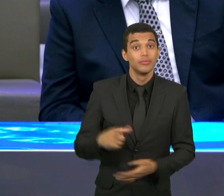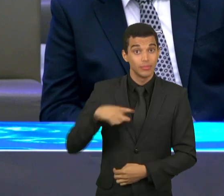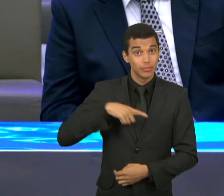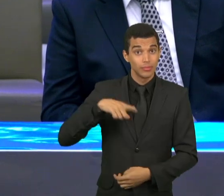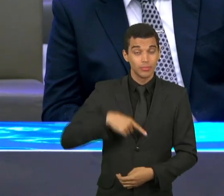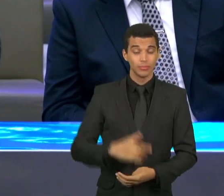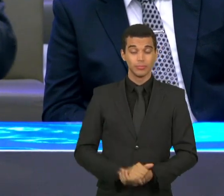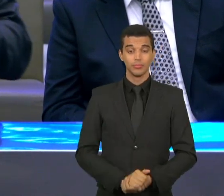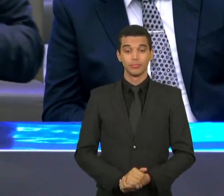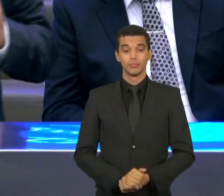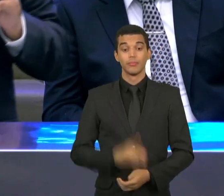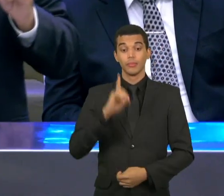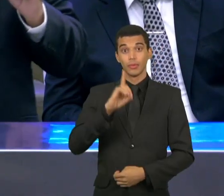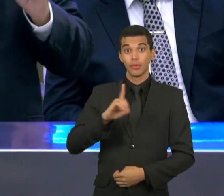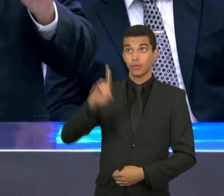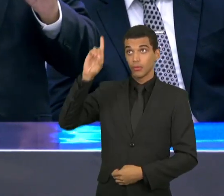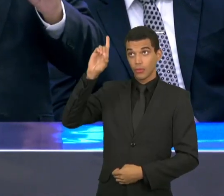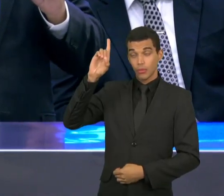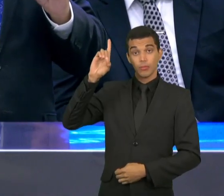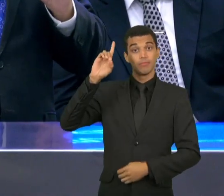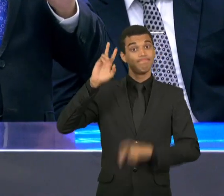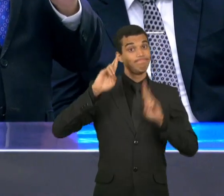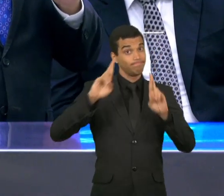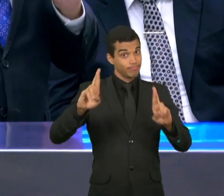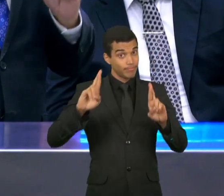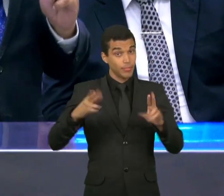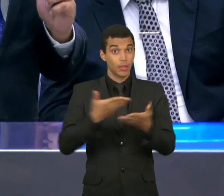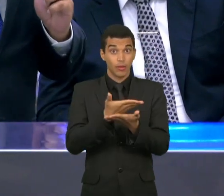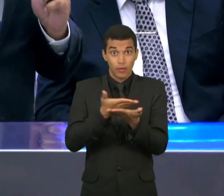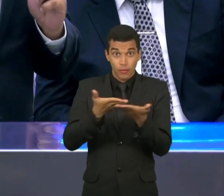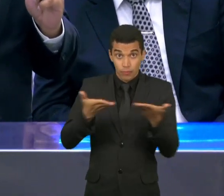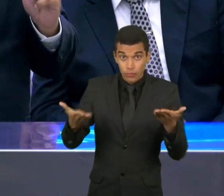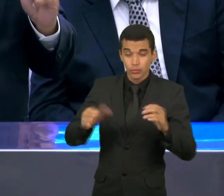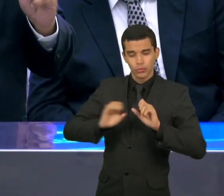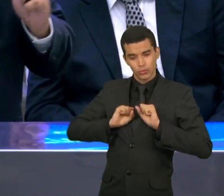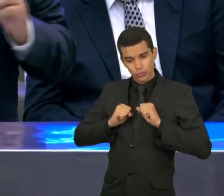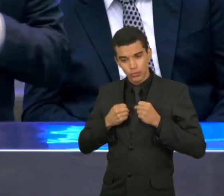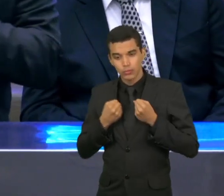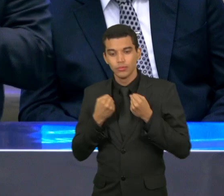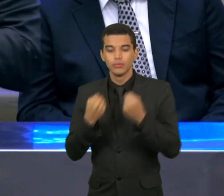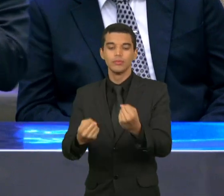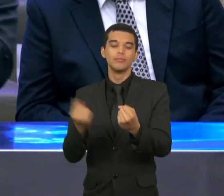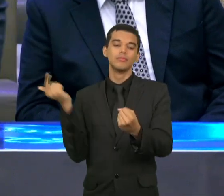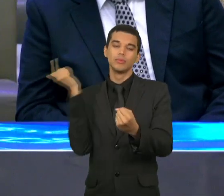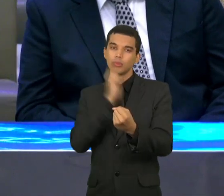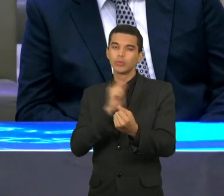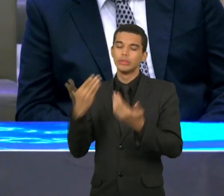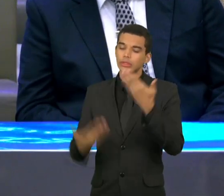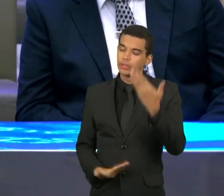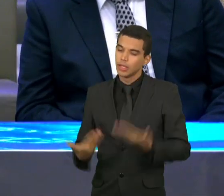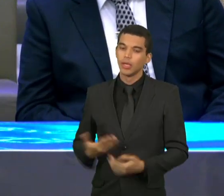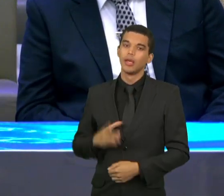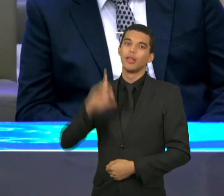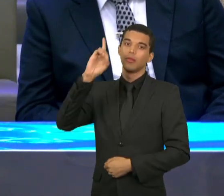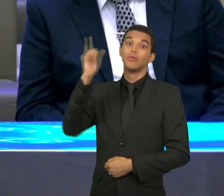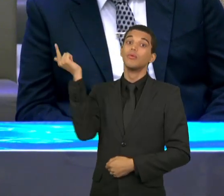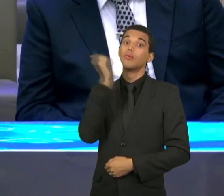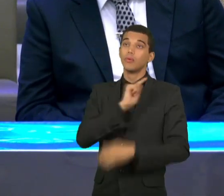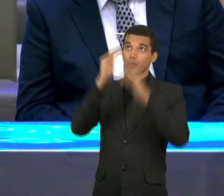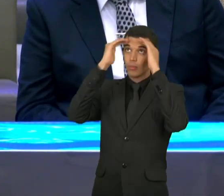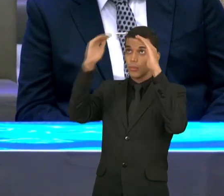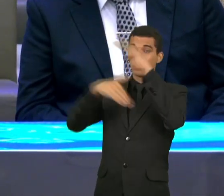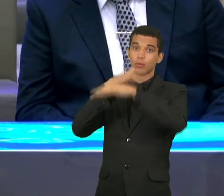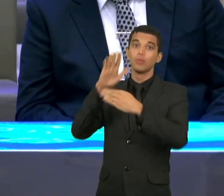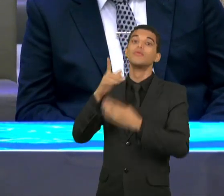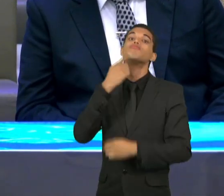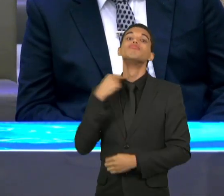E Deus espera que vocês correspondam e alcancem o propósito dele